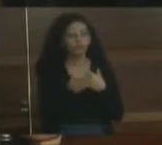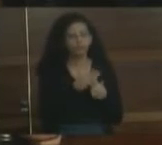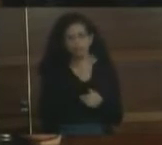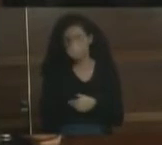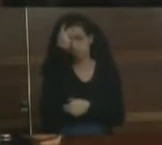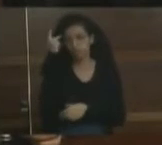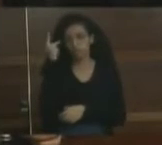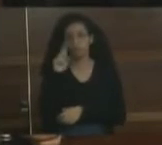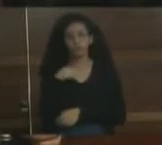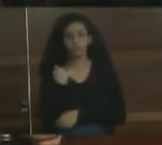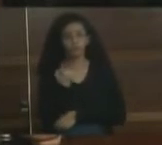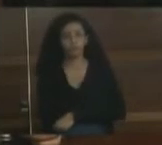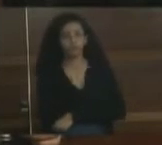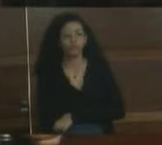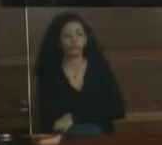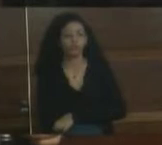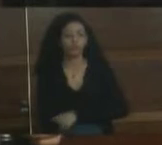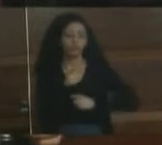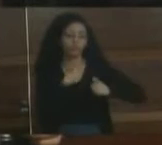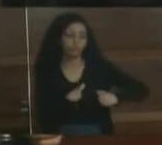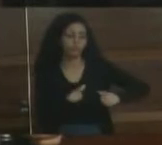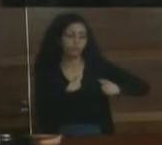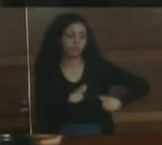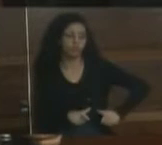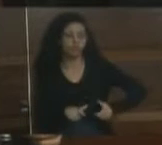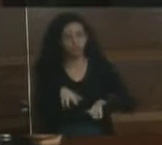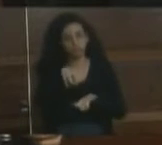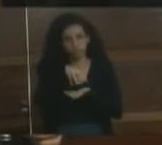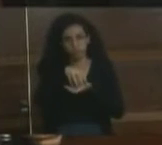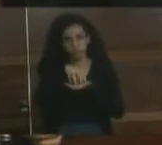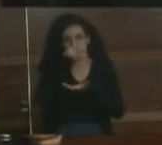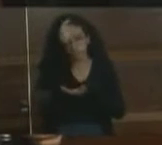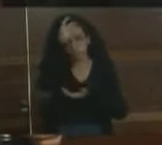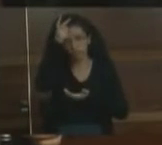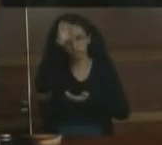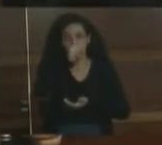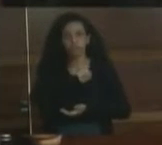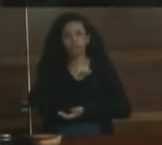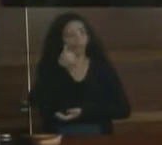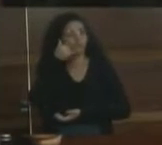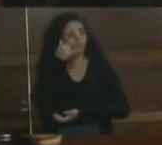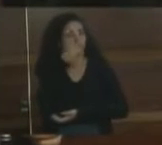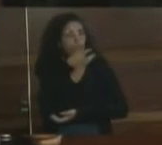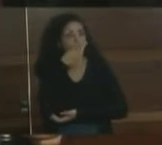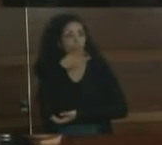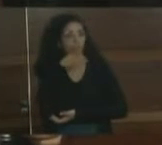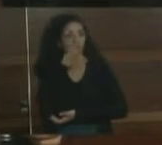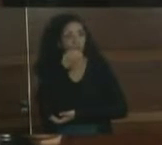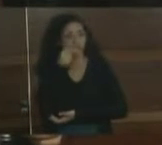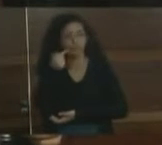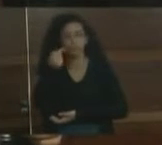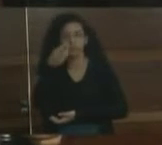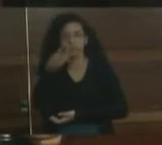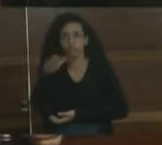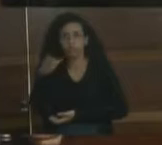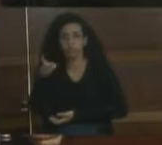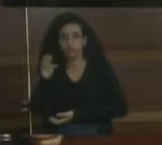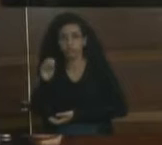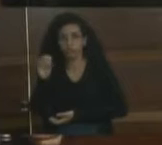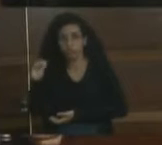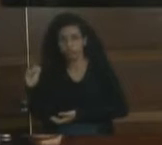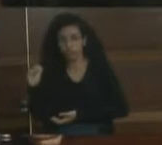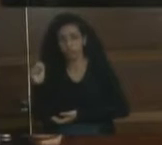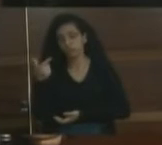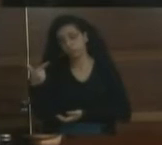nosso endereço é a rua nova lima 107 centro no telefone 3378 3 a 2 no e-mail